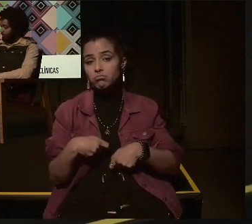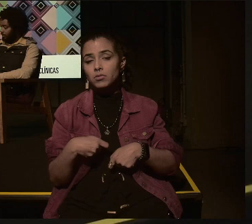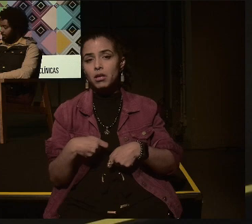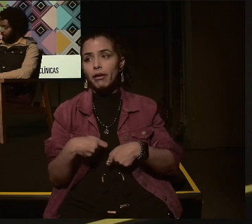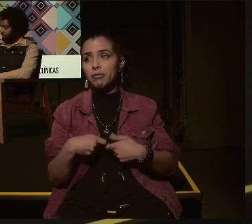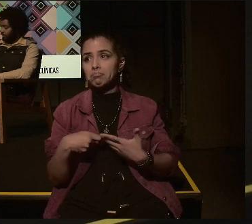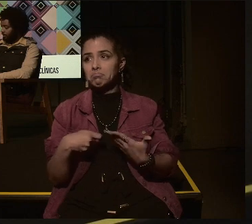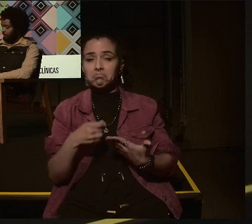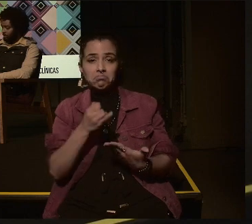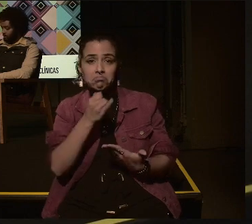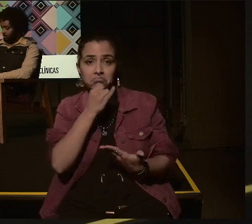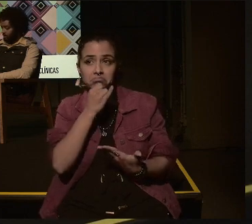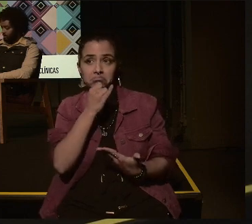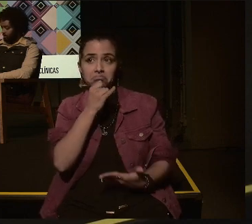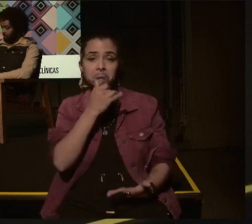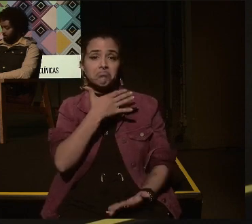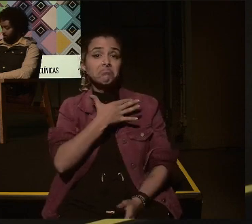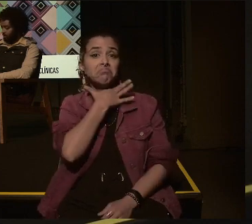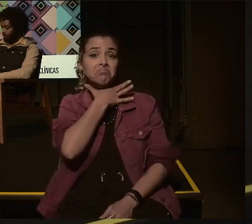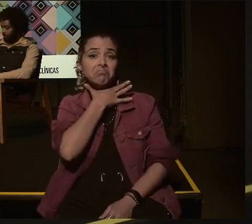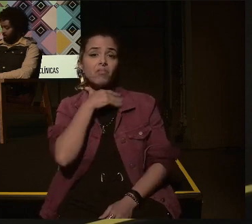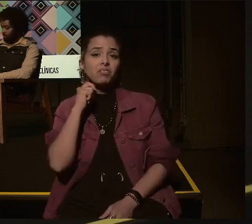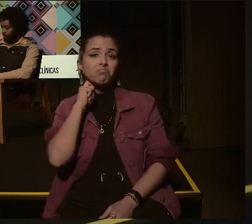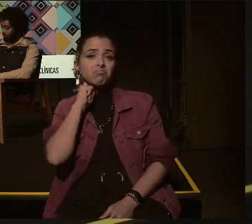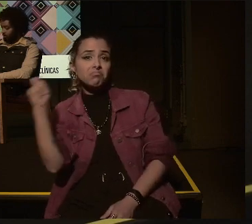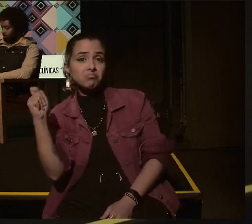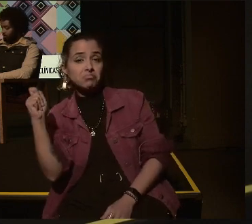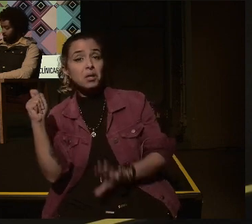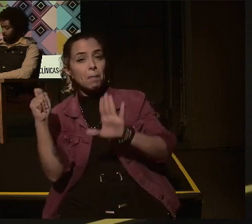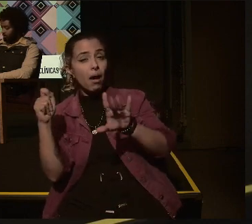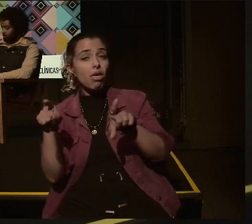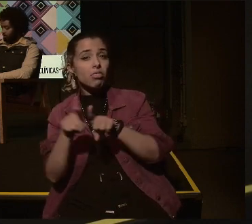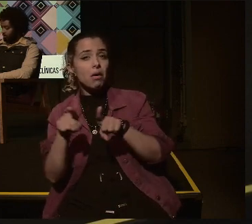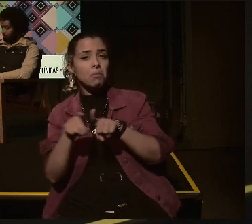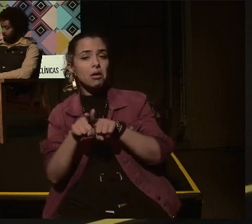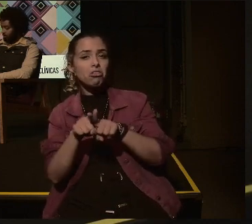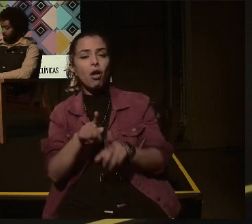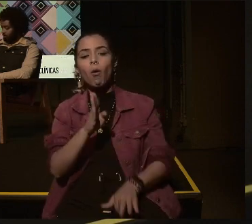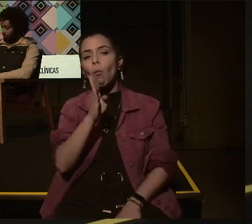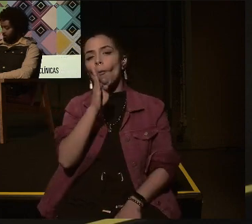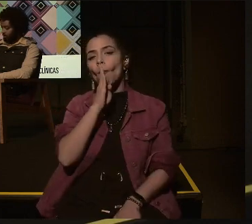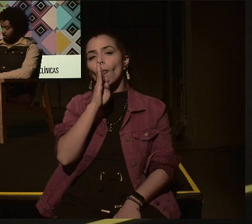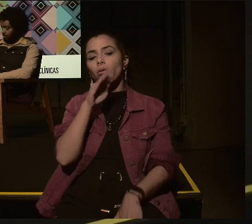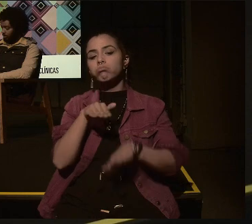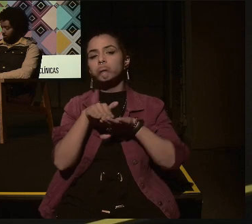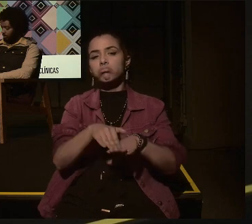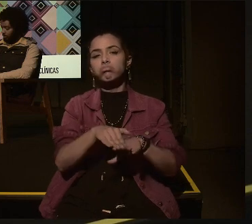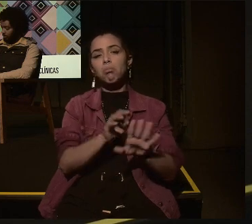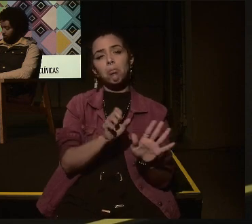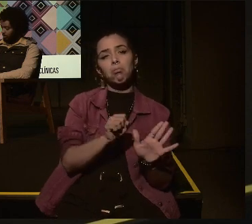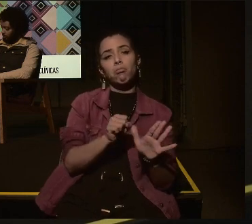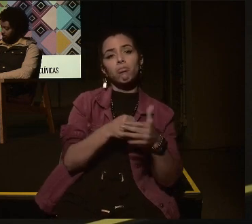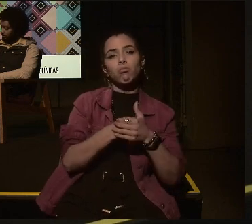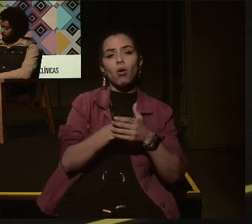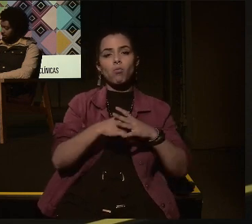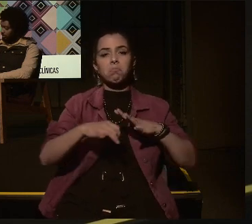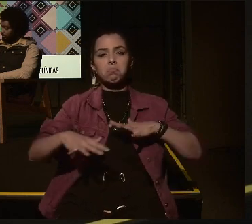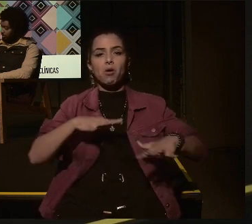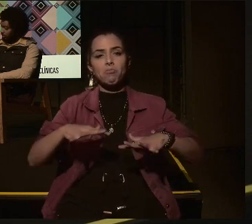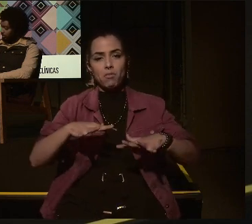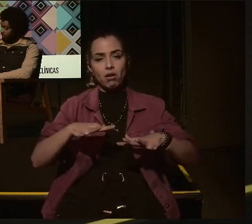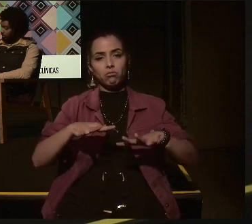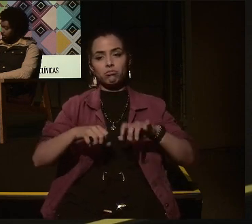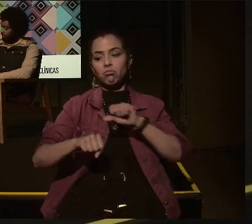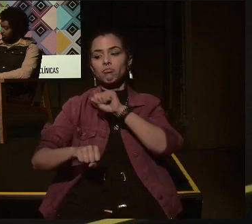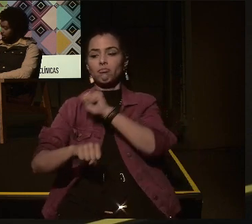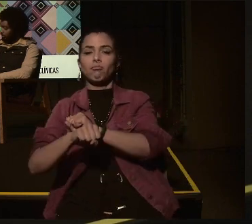para enforcar uma pauta, enforcar um movimento, ou ela pode